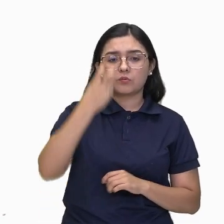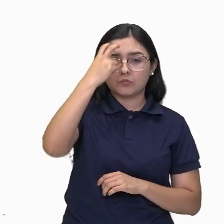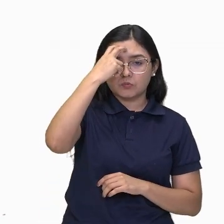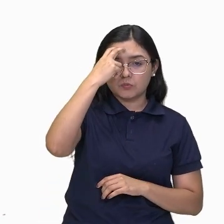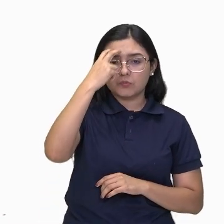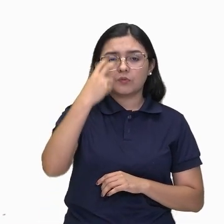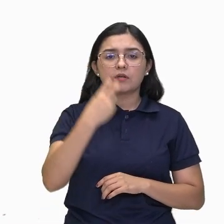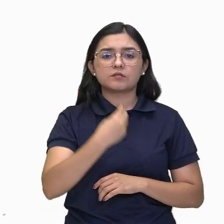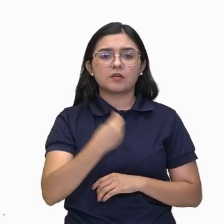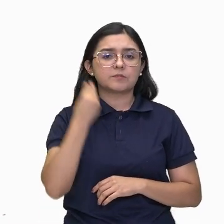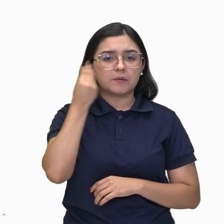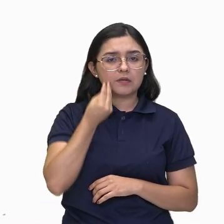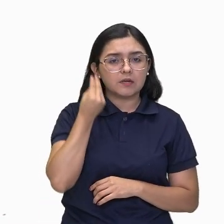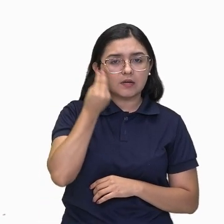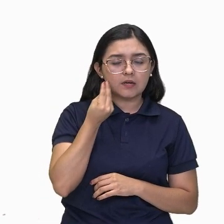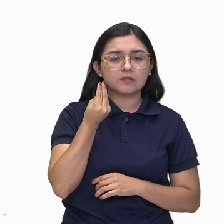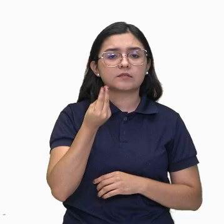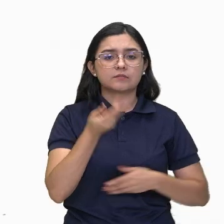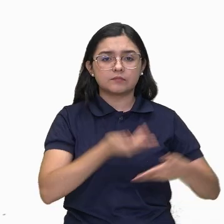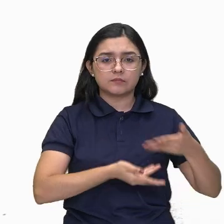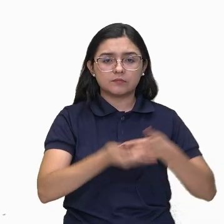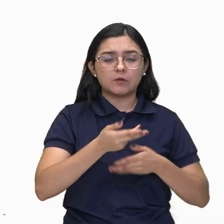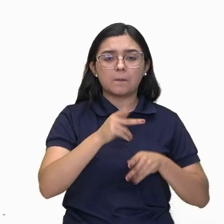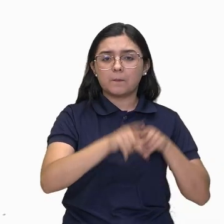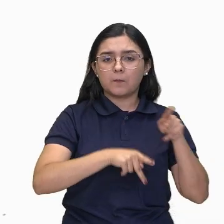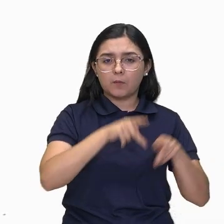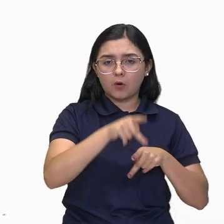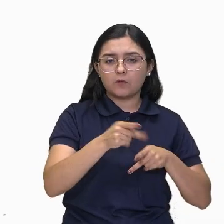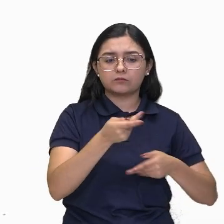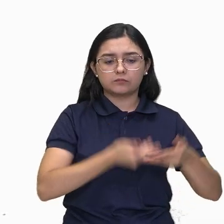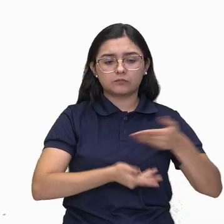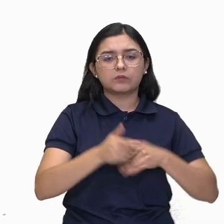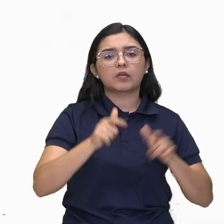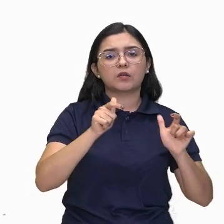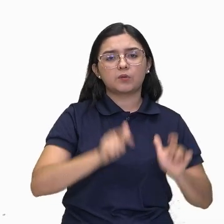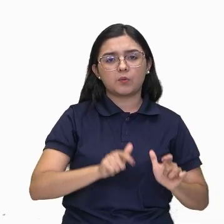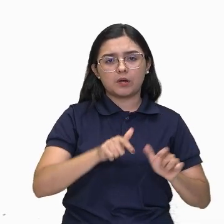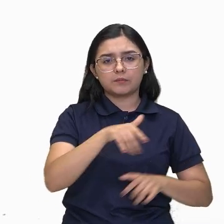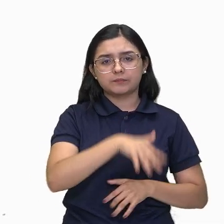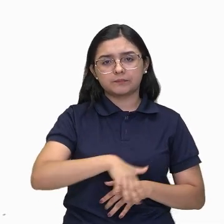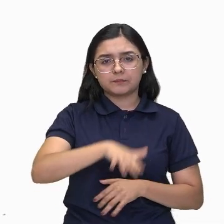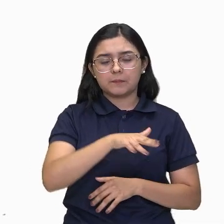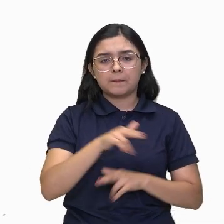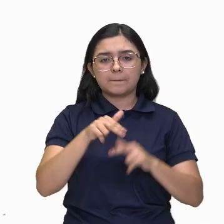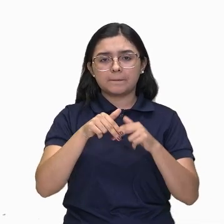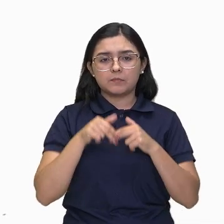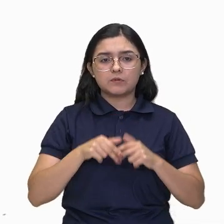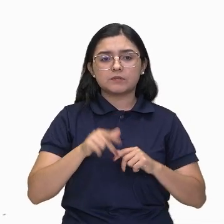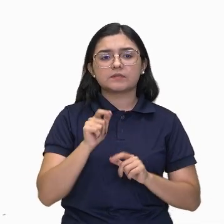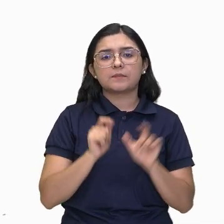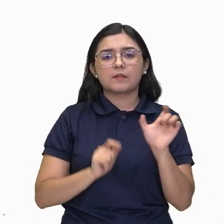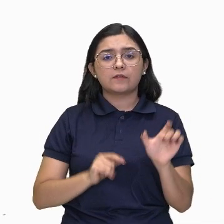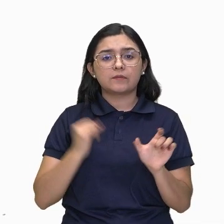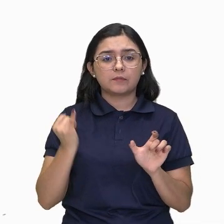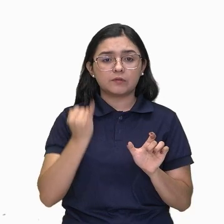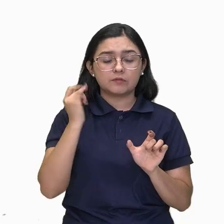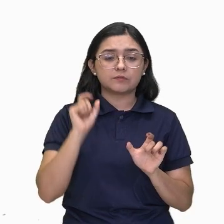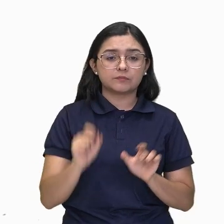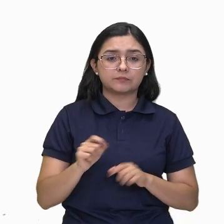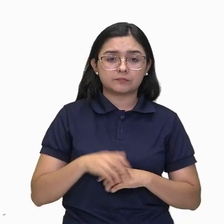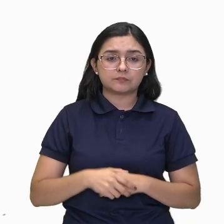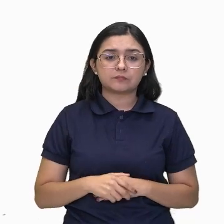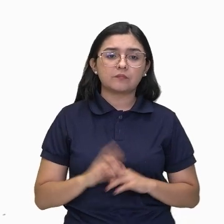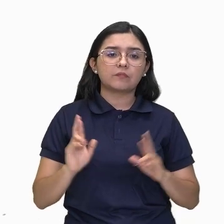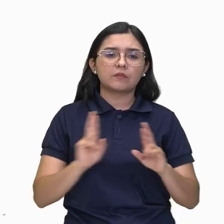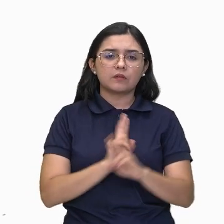toda a questão de vivência que aquele povo tem naquele espaço, né? É por isso que essa palavra é essencial, né? A questão da